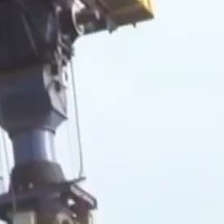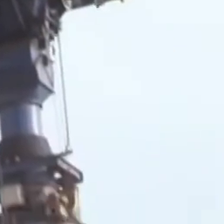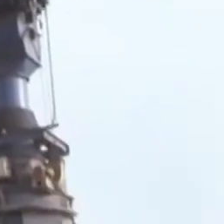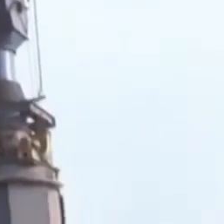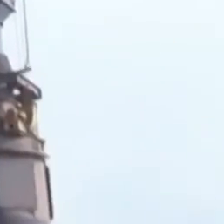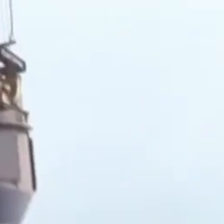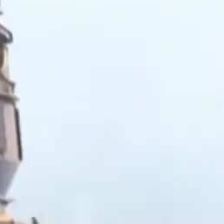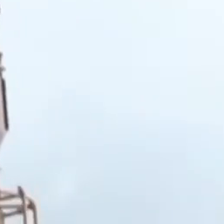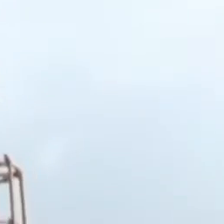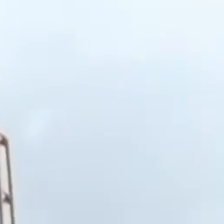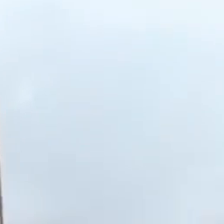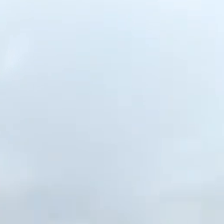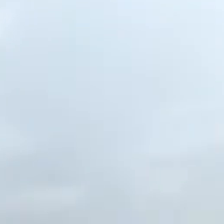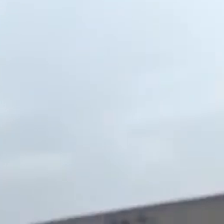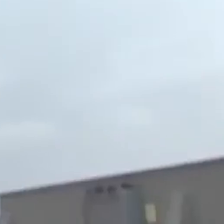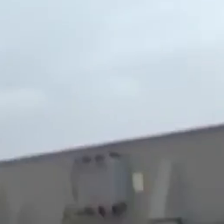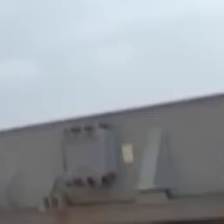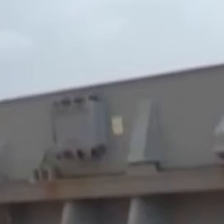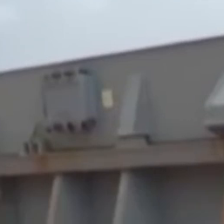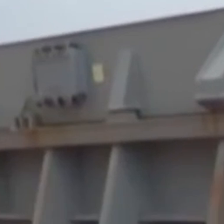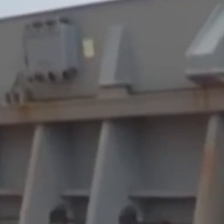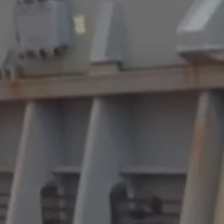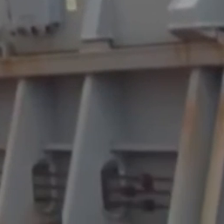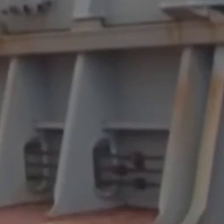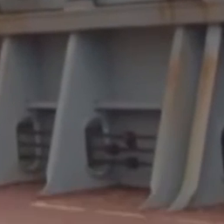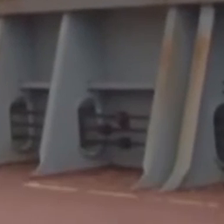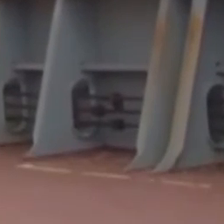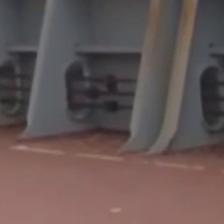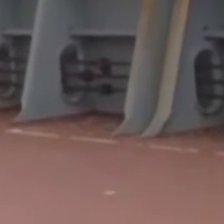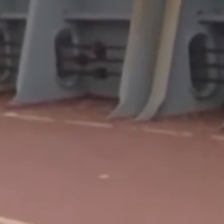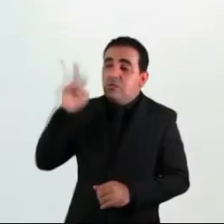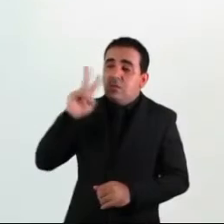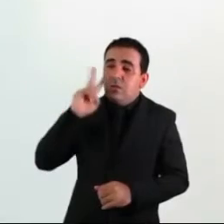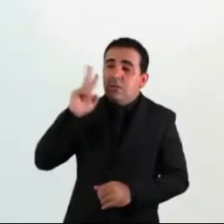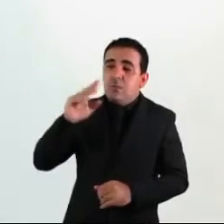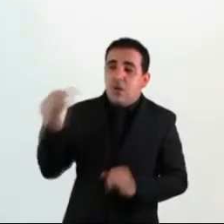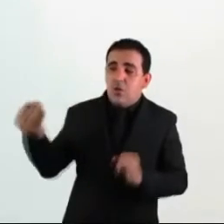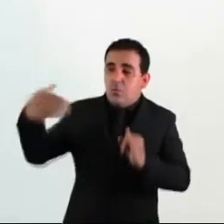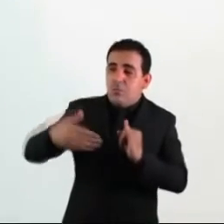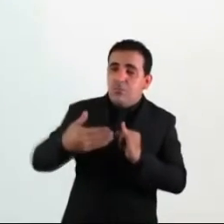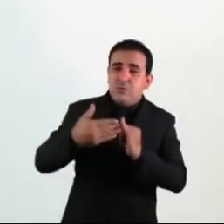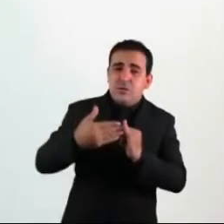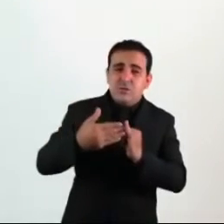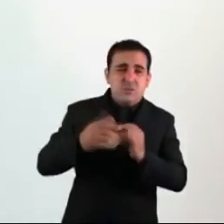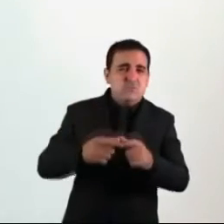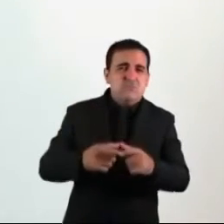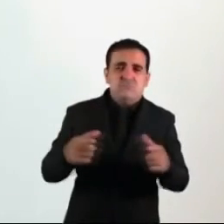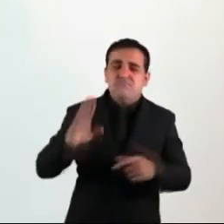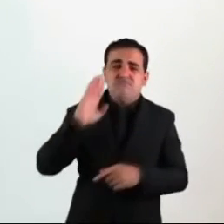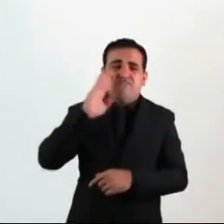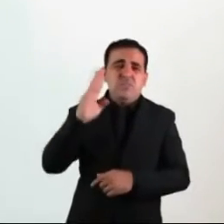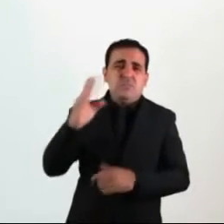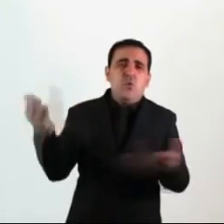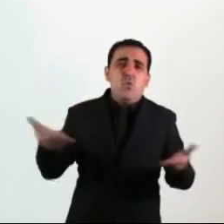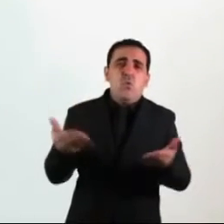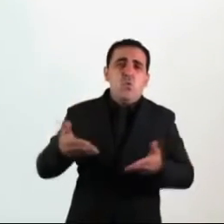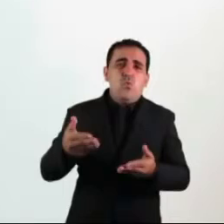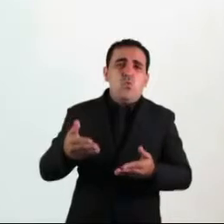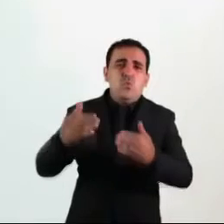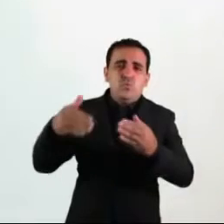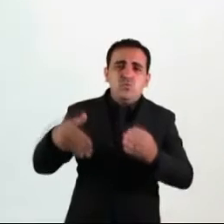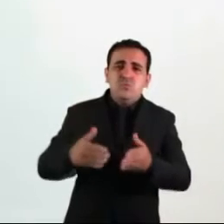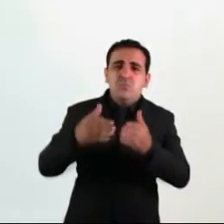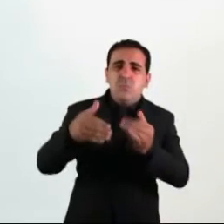considerado um dos principais portos de escoamento de produção do país. Um dos principais portos, hoje, do